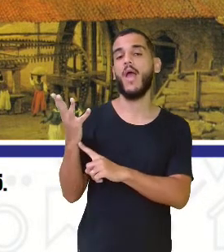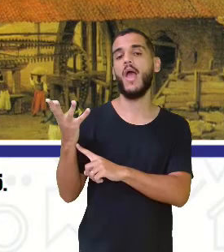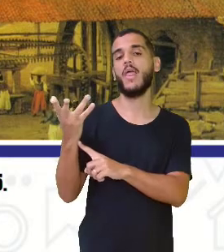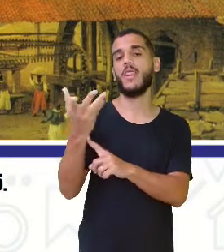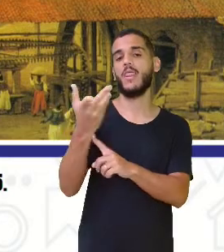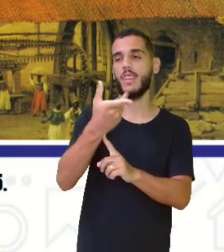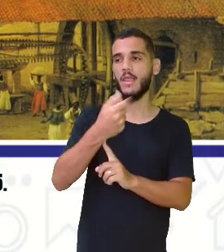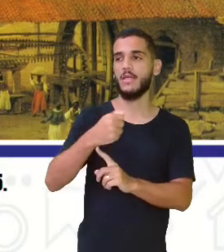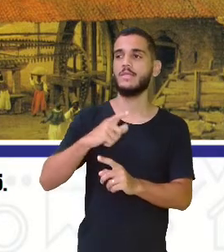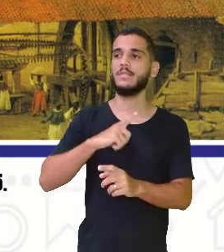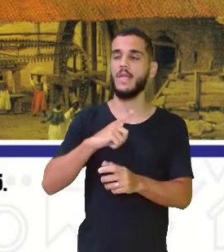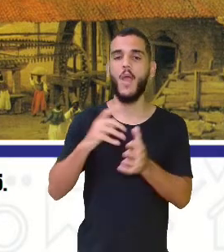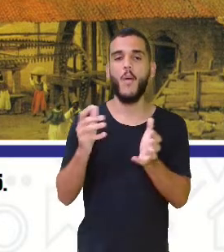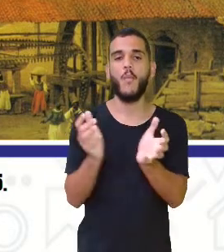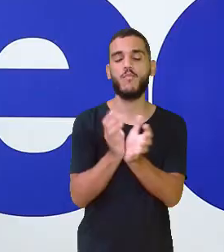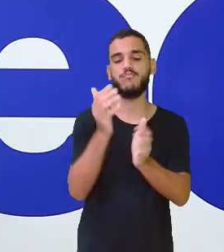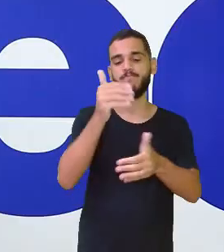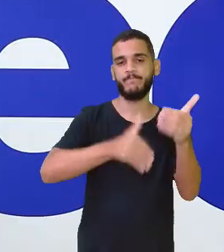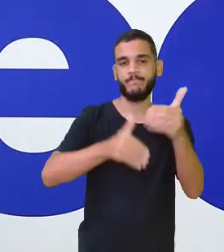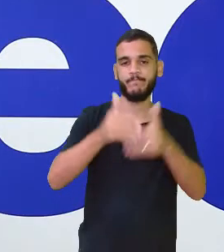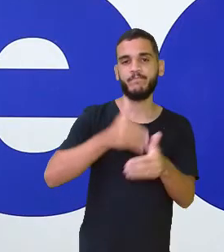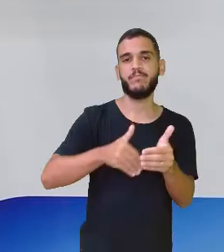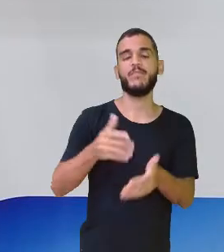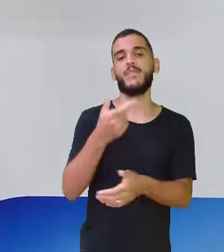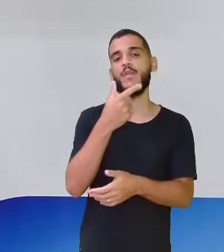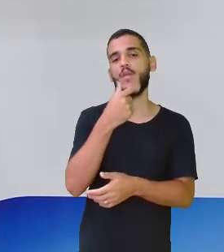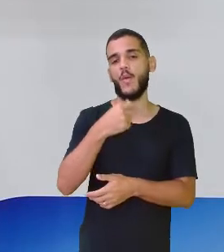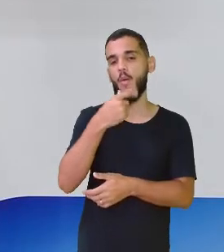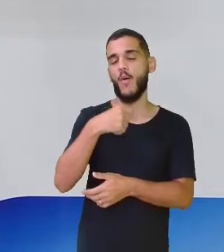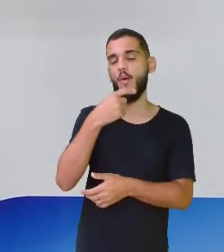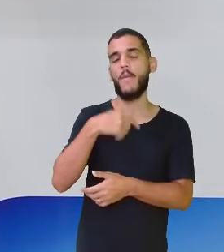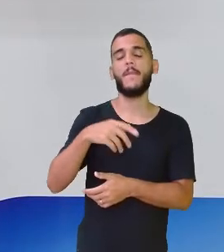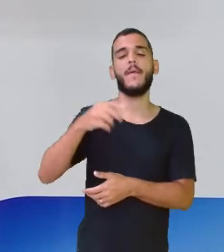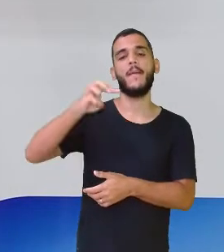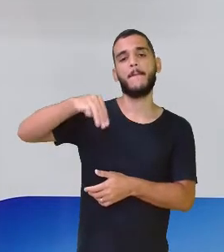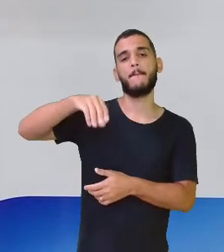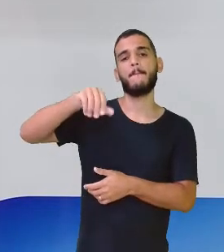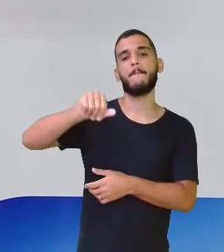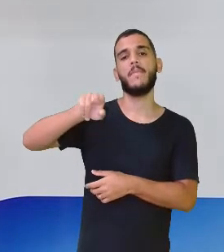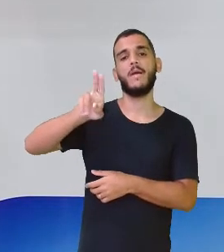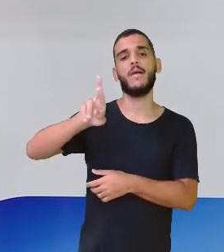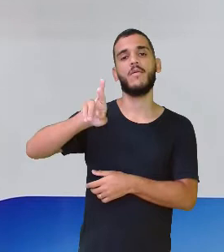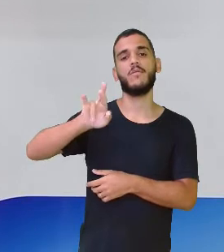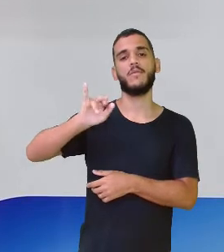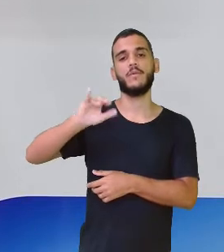de Maurício de Nassau durante o período, né, do governo